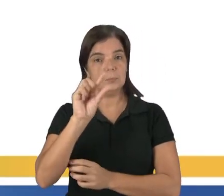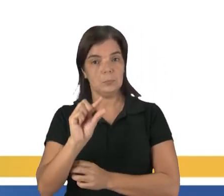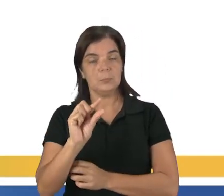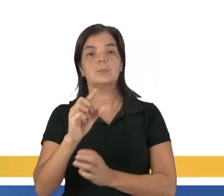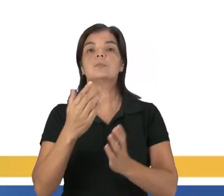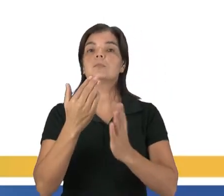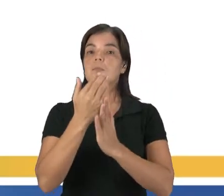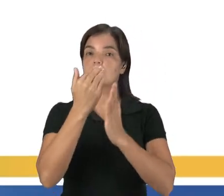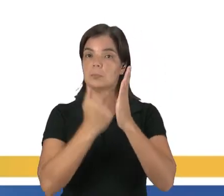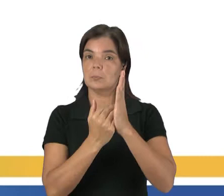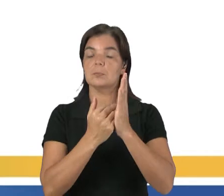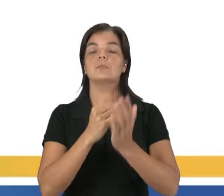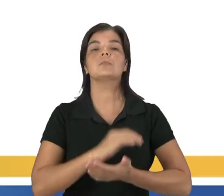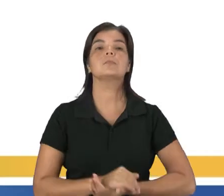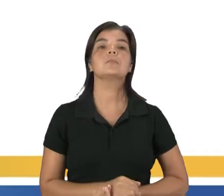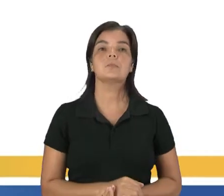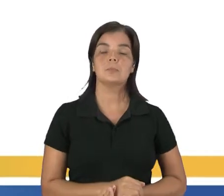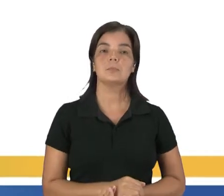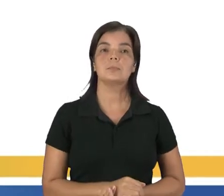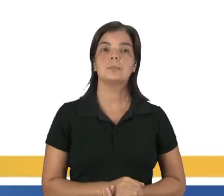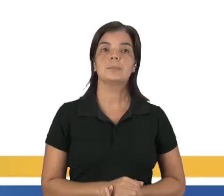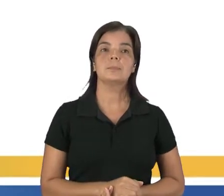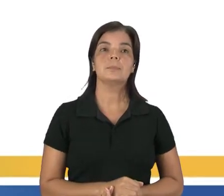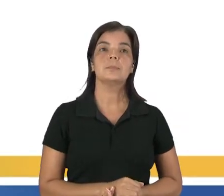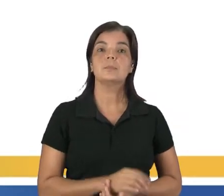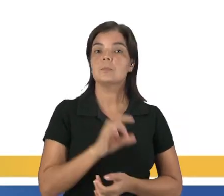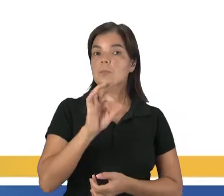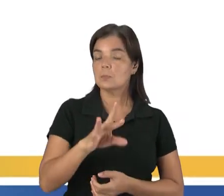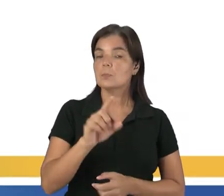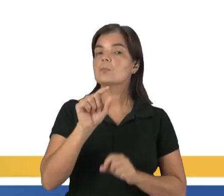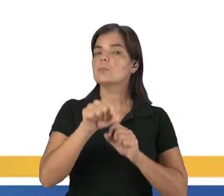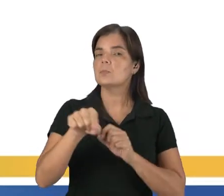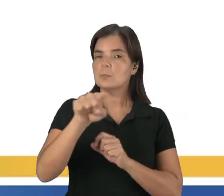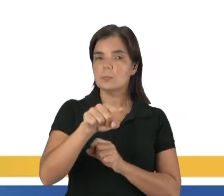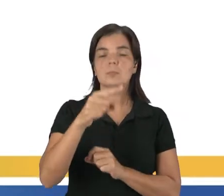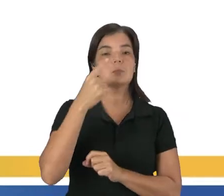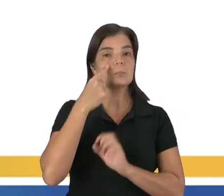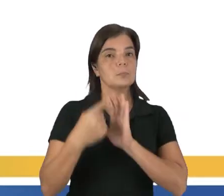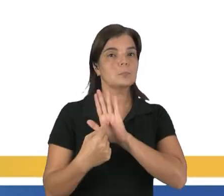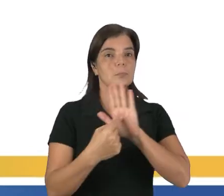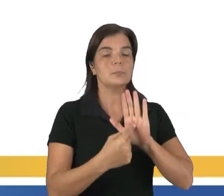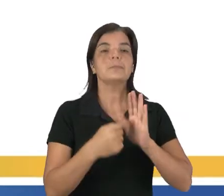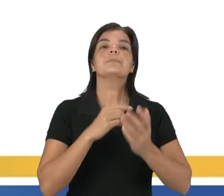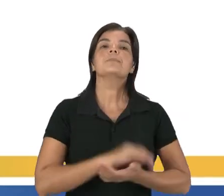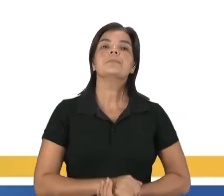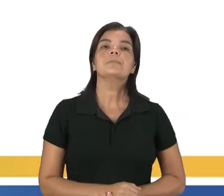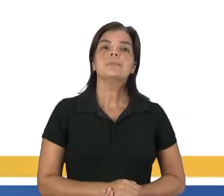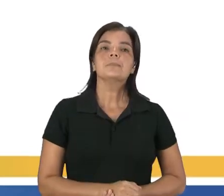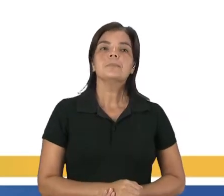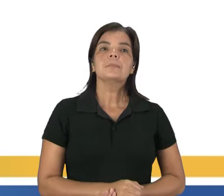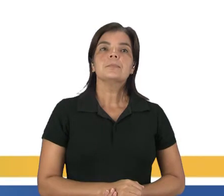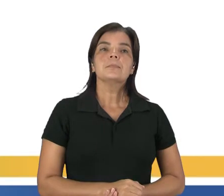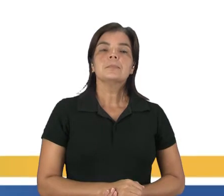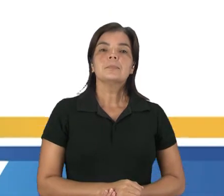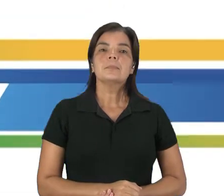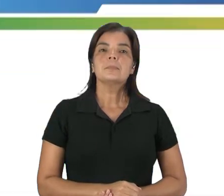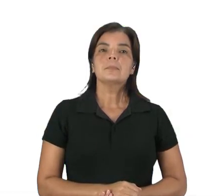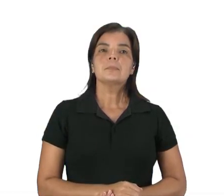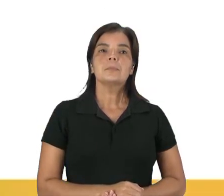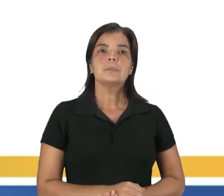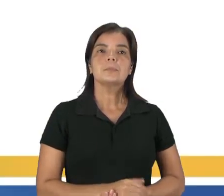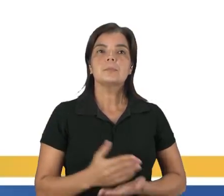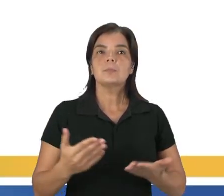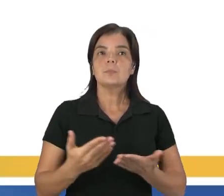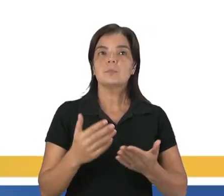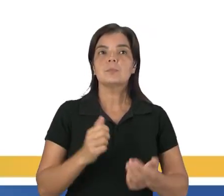a letra D menor, né? Menorzinha é da diagonal menor. Só a forma de você representar, tá bom? Vamos